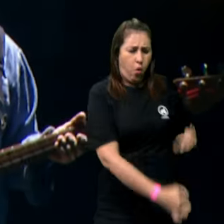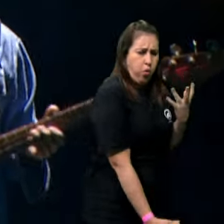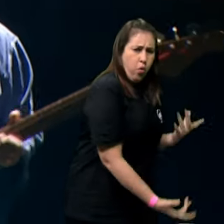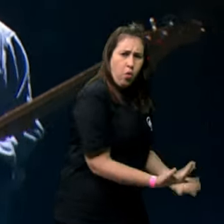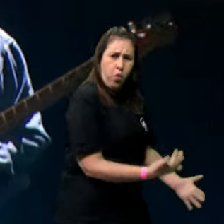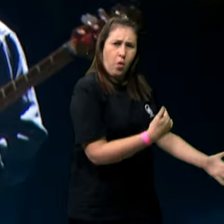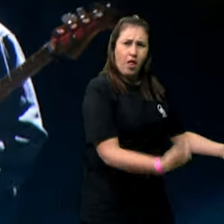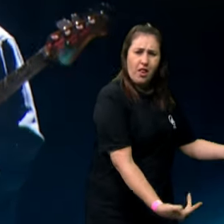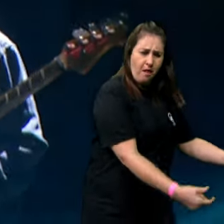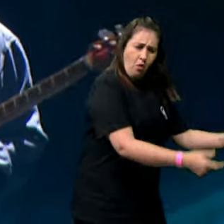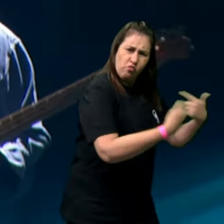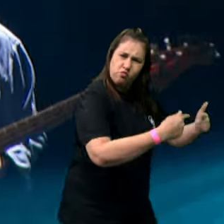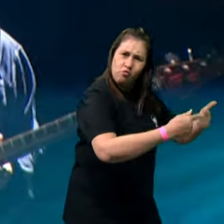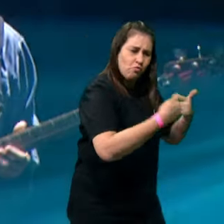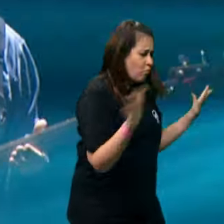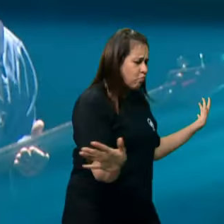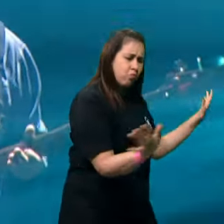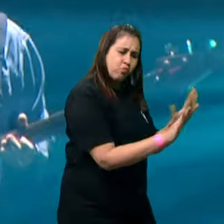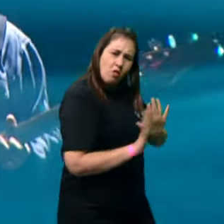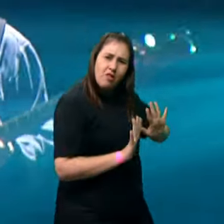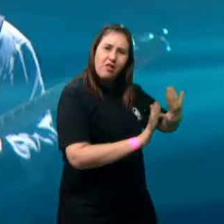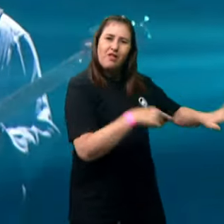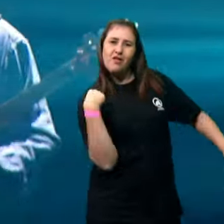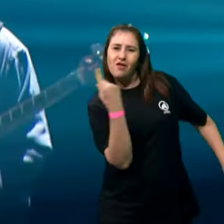não pode prevalecer